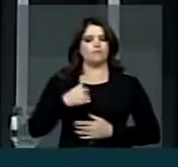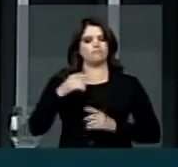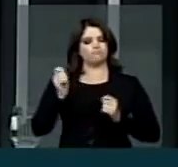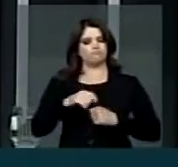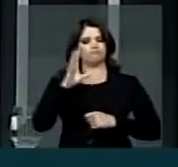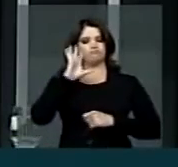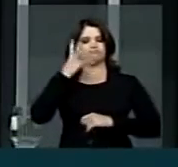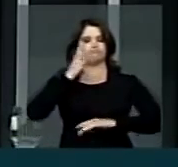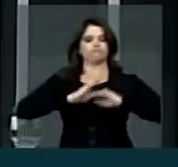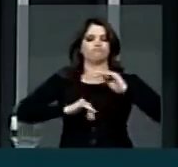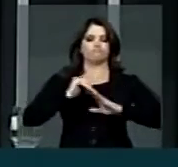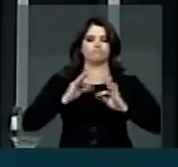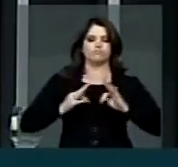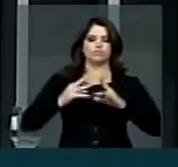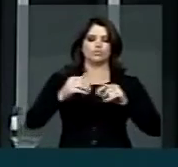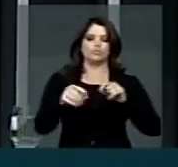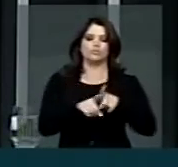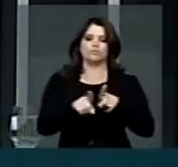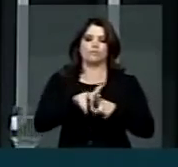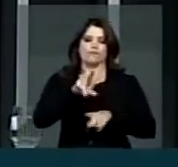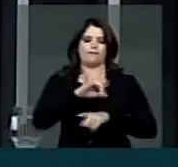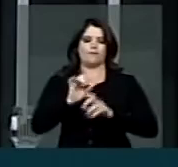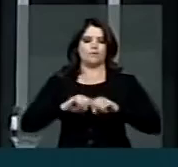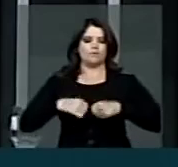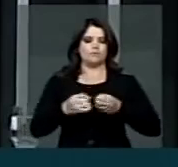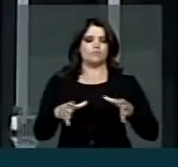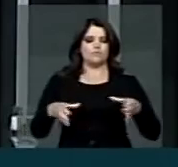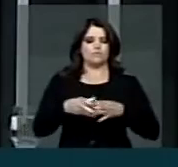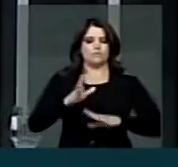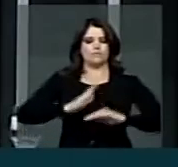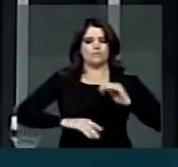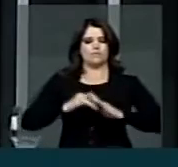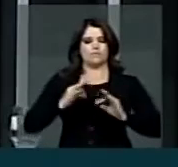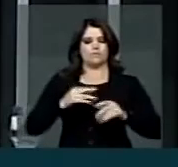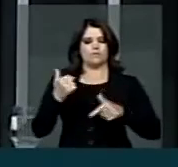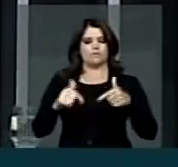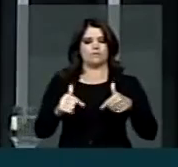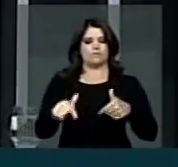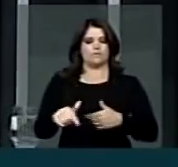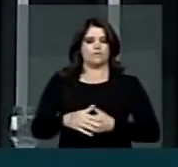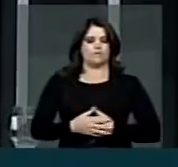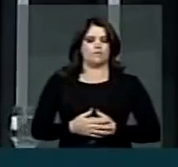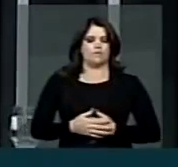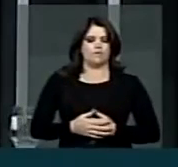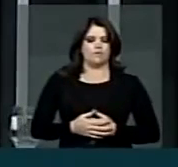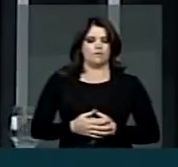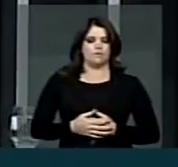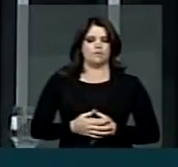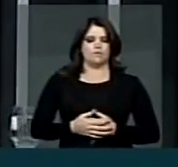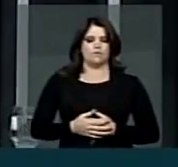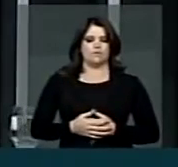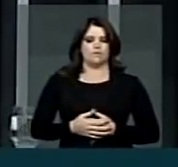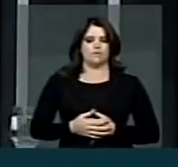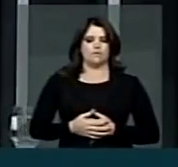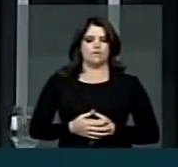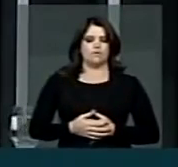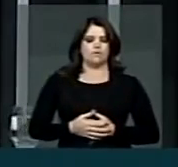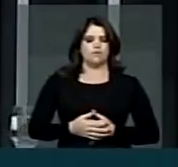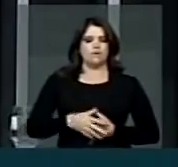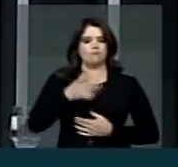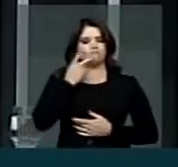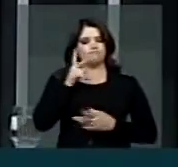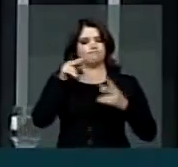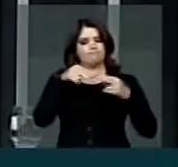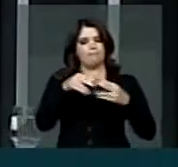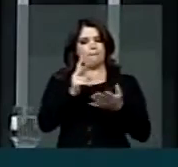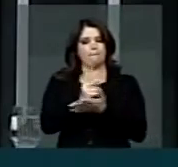consciência e de se construir um espaço dedicado à luta dos trabalhadores. Um espaço capaz de reunir sob o mesmo teto